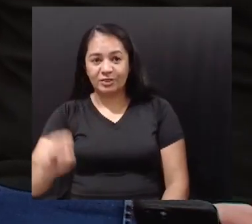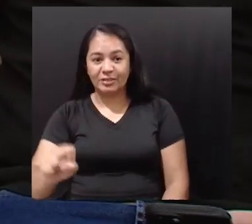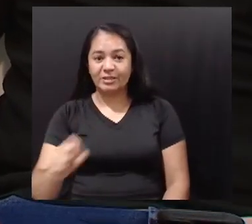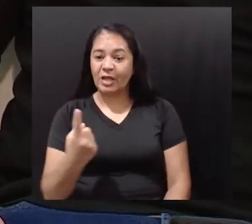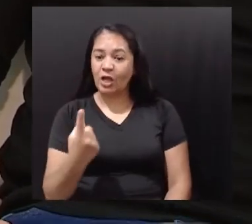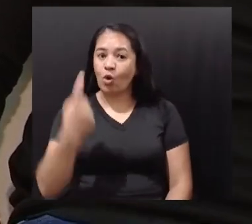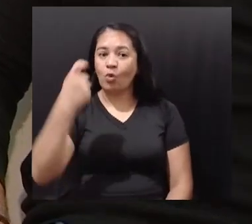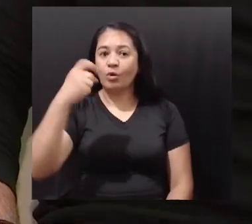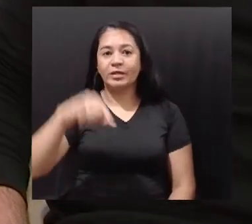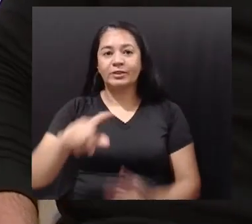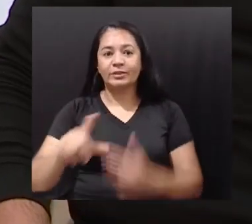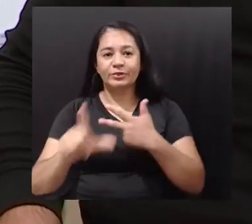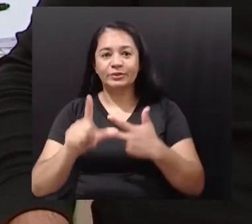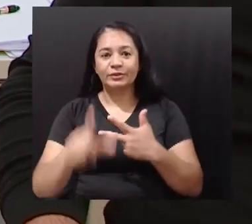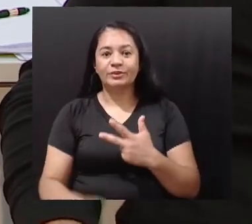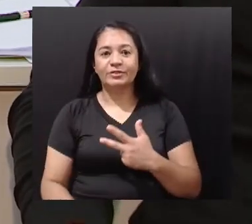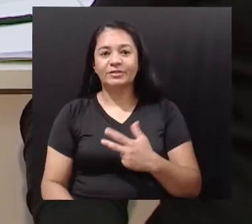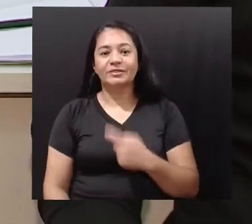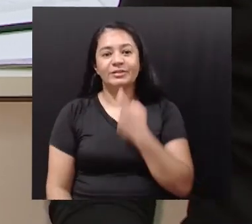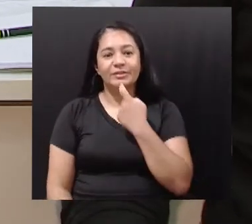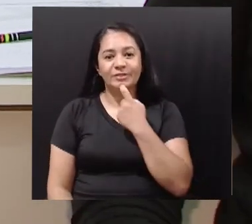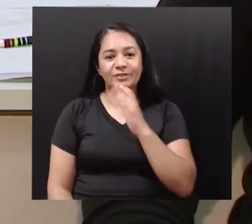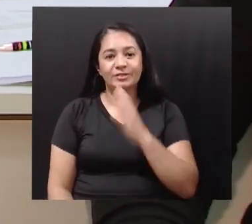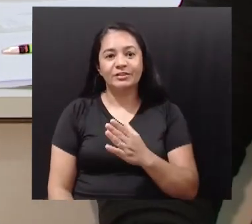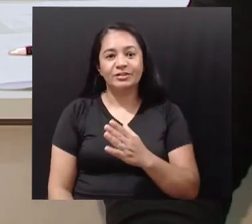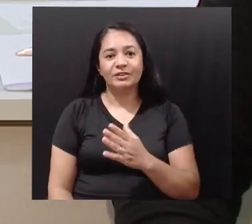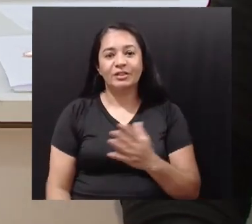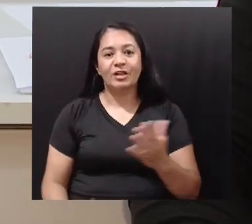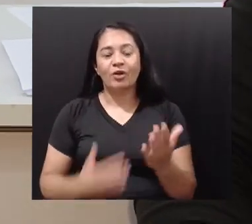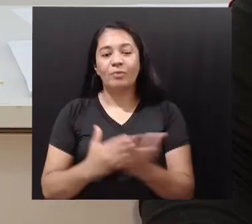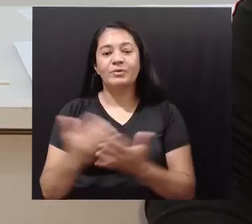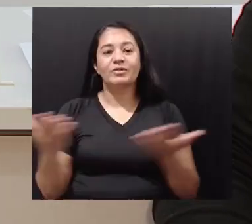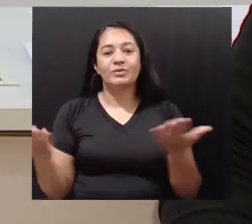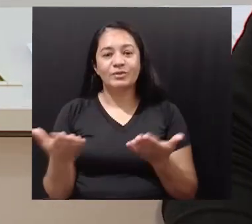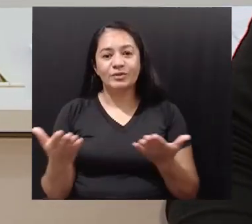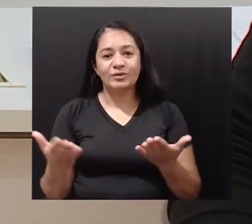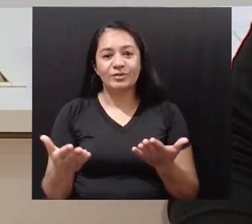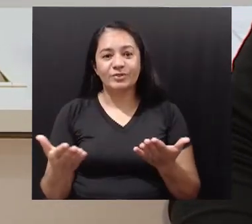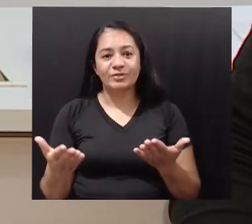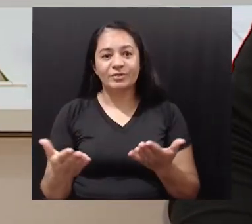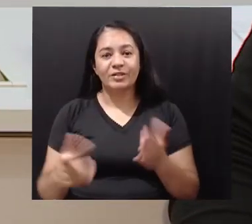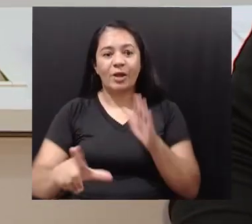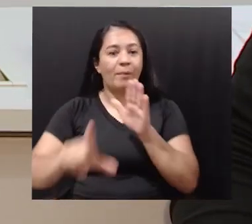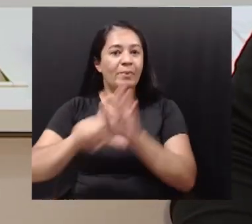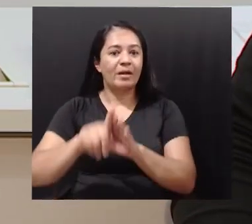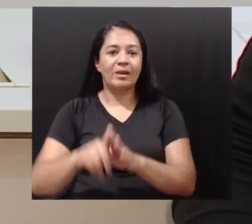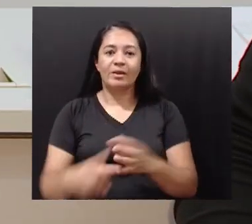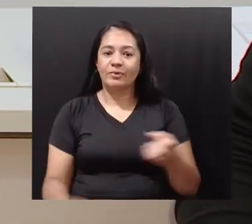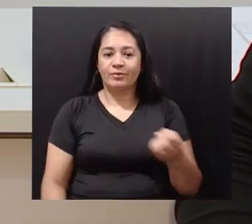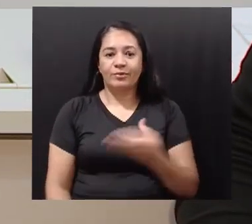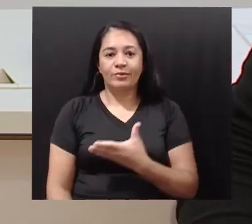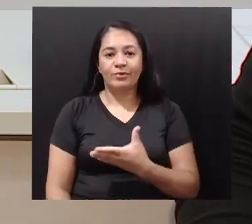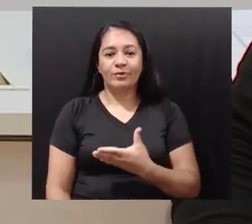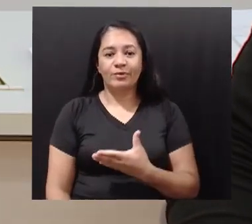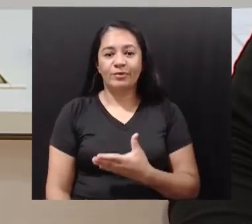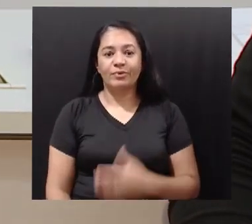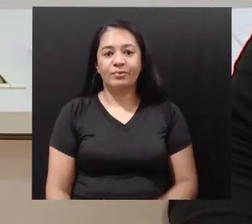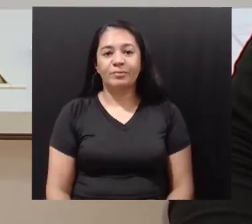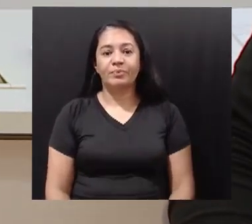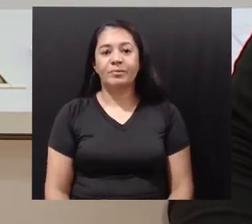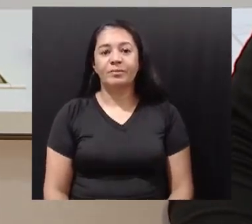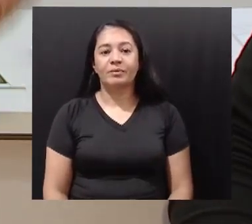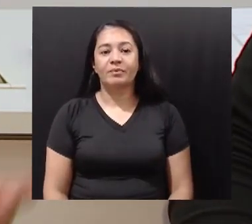Ela foi até instituída recentemente. Aliás, a LGPD é uma lei recente, estabelecendo na verdade,